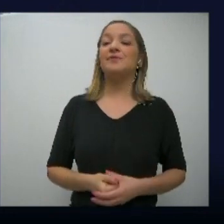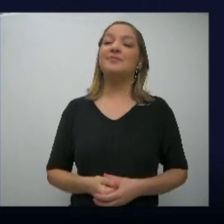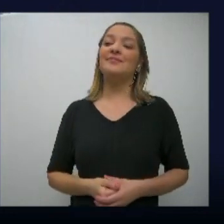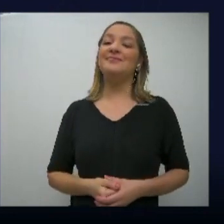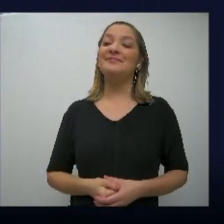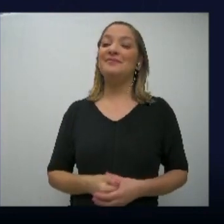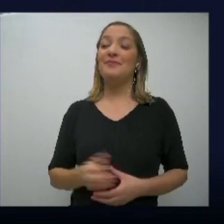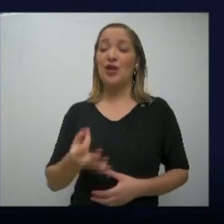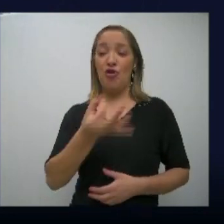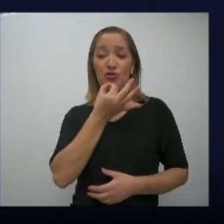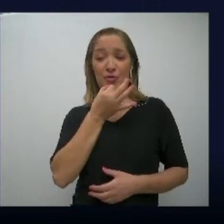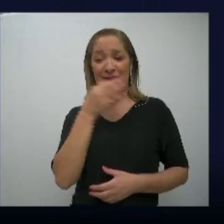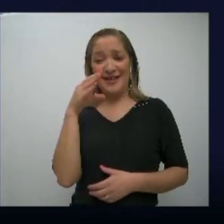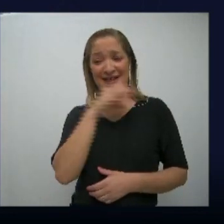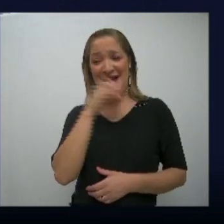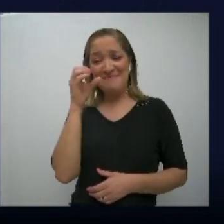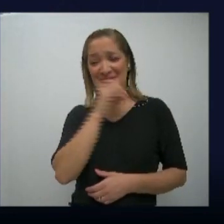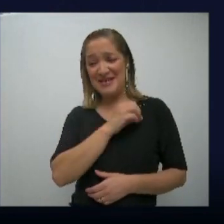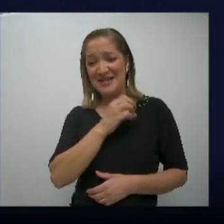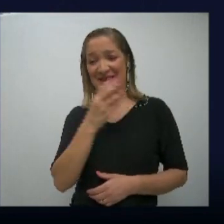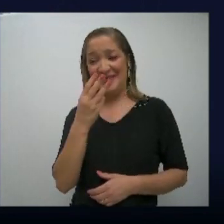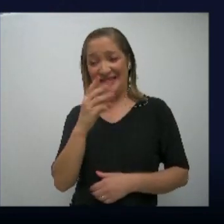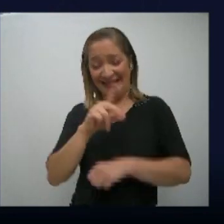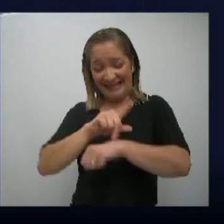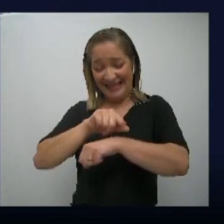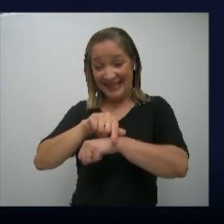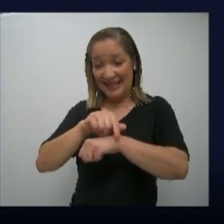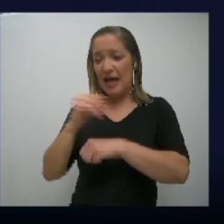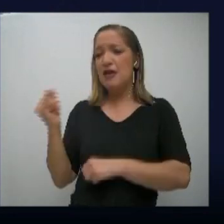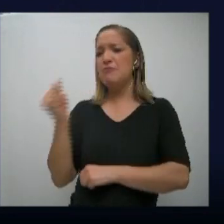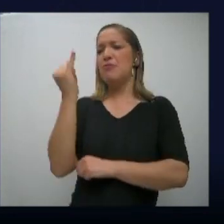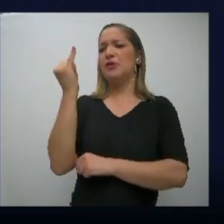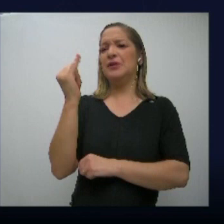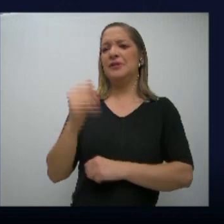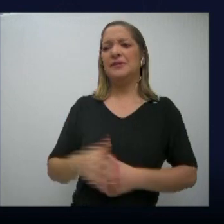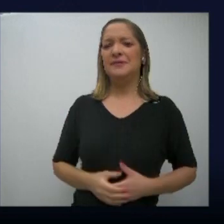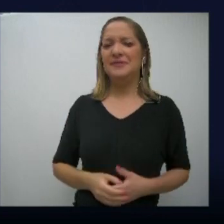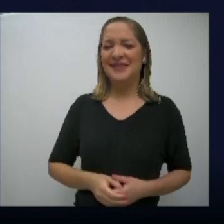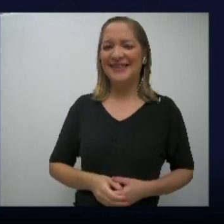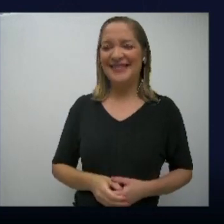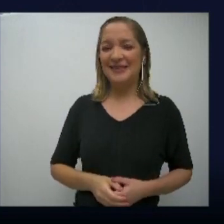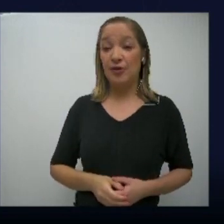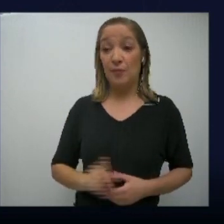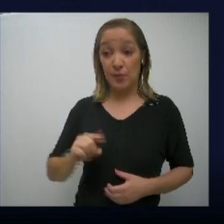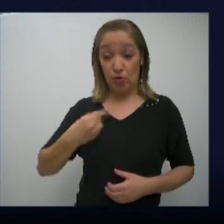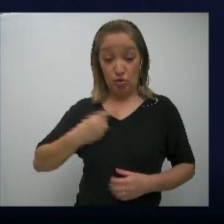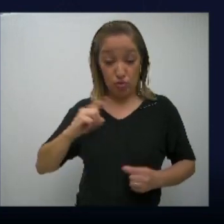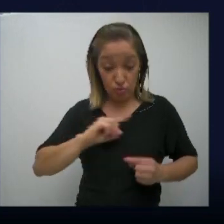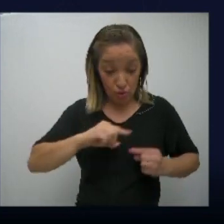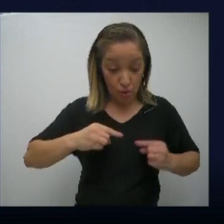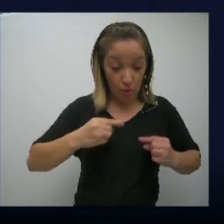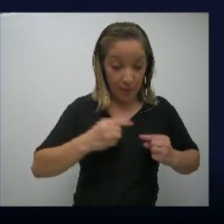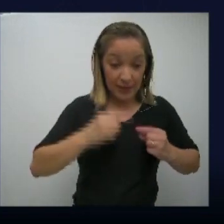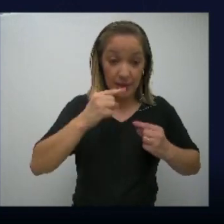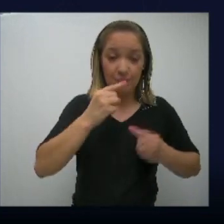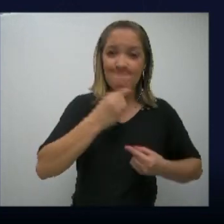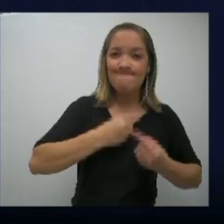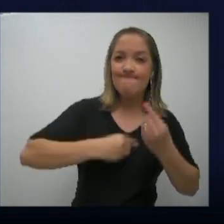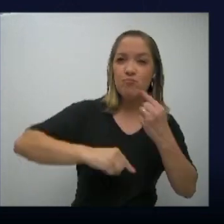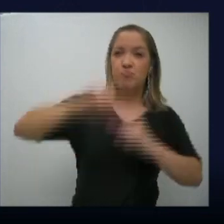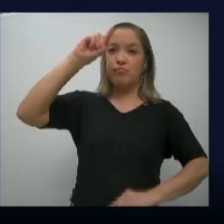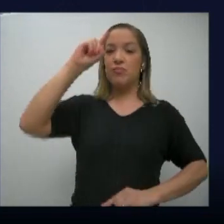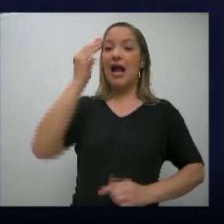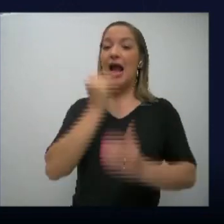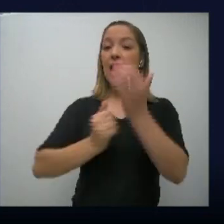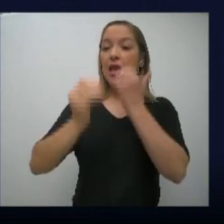chama vai fazer quantidade 30 segundos relacionada não tocou mas que eu acho importante a nossa objetiva revolução alimentação no iFood que